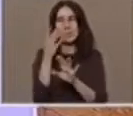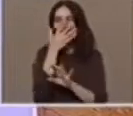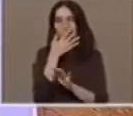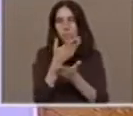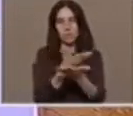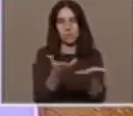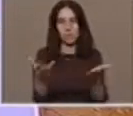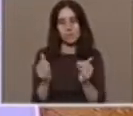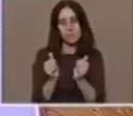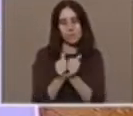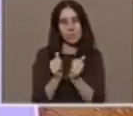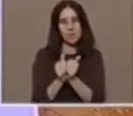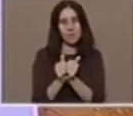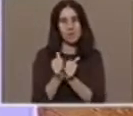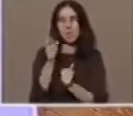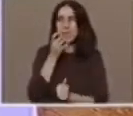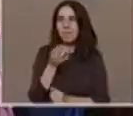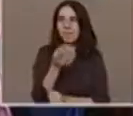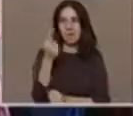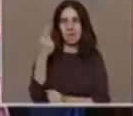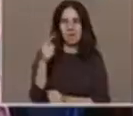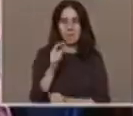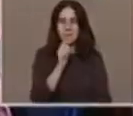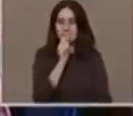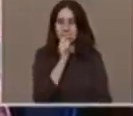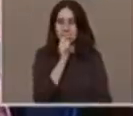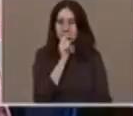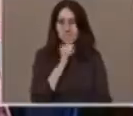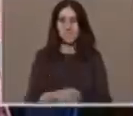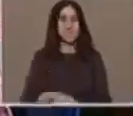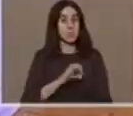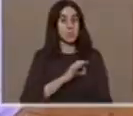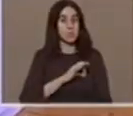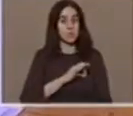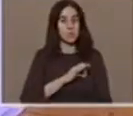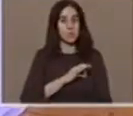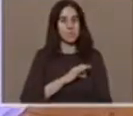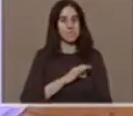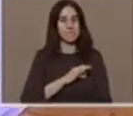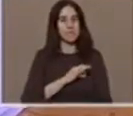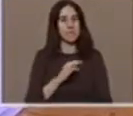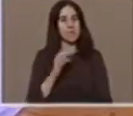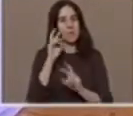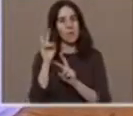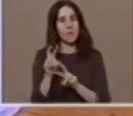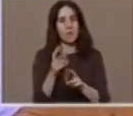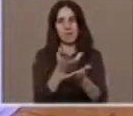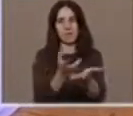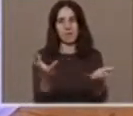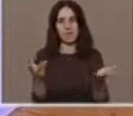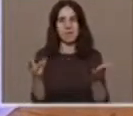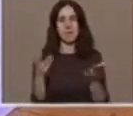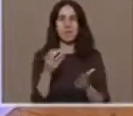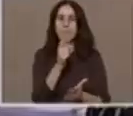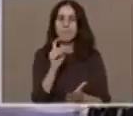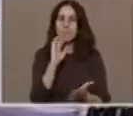e vos acompanhe com a sua misericórdia. O Senhor dirija para vós o seu olhar e vos dê a